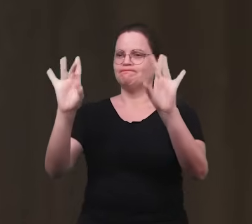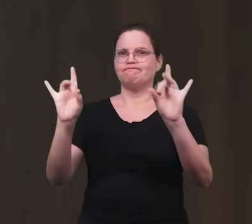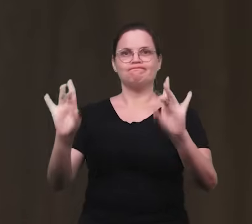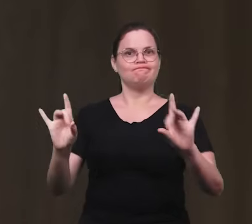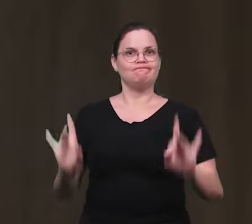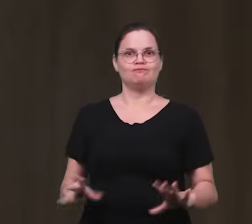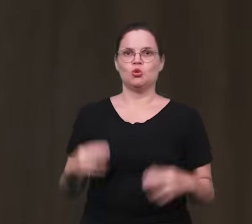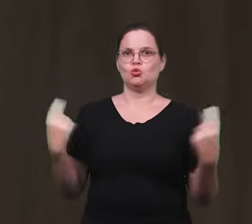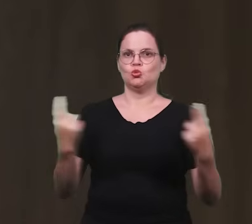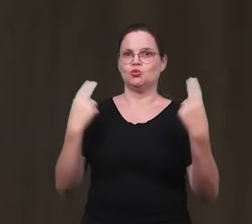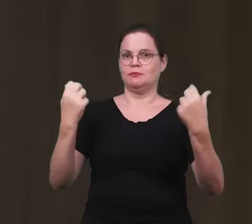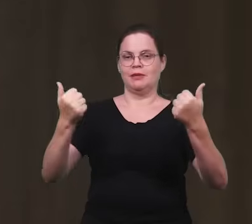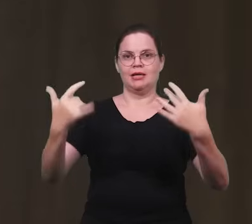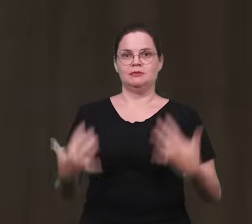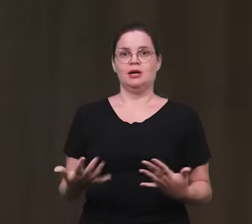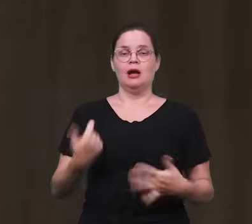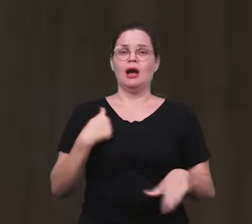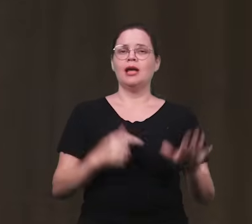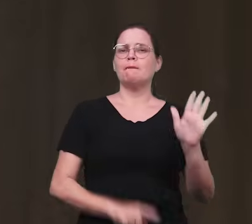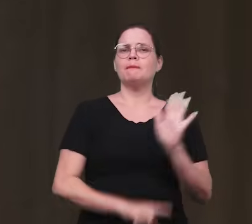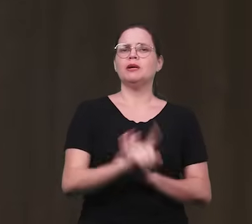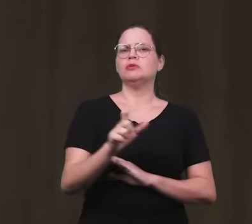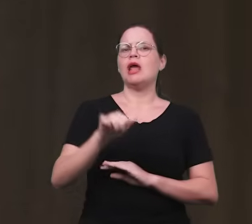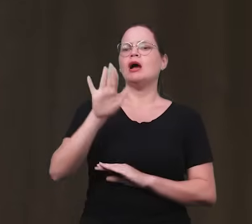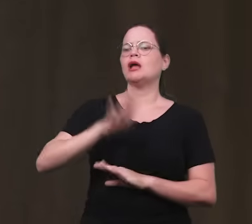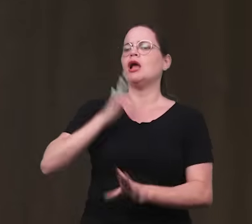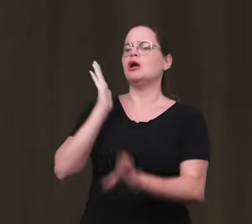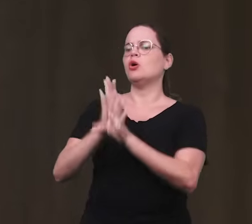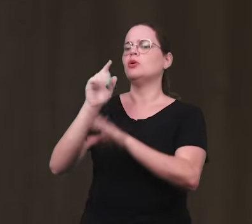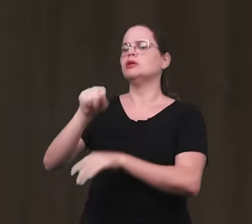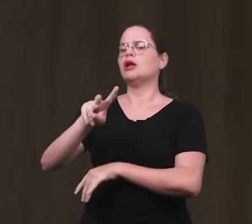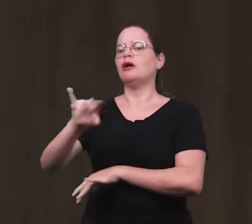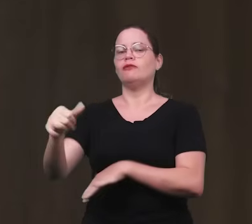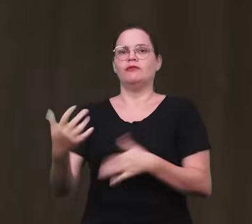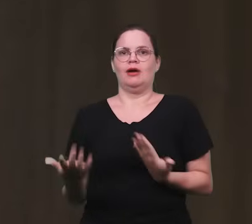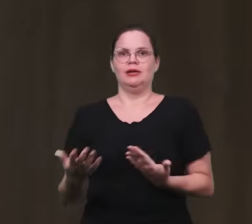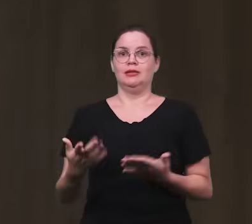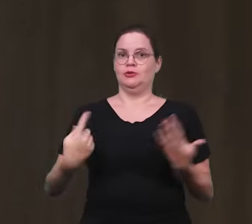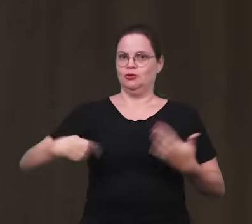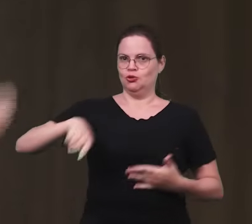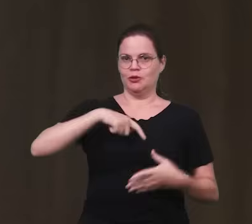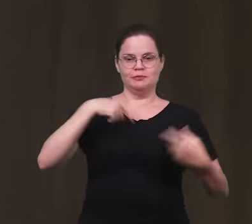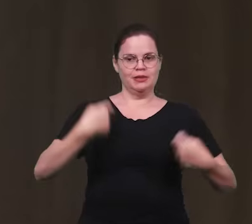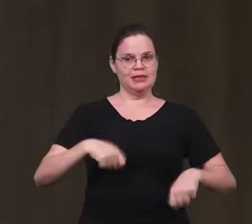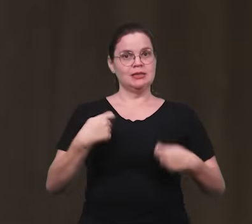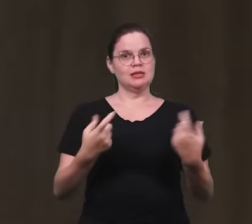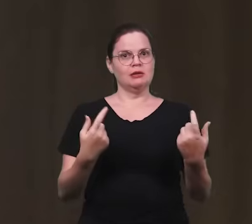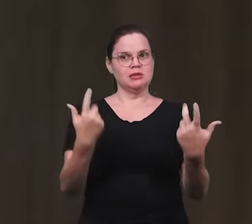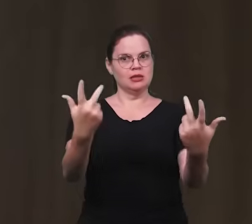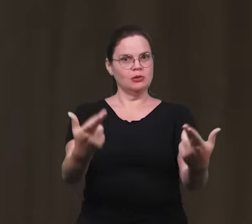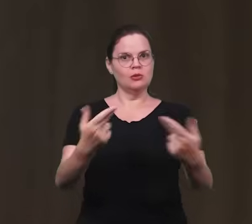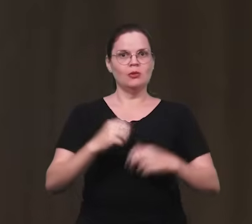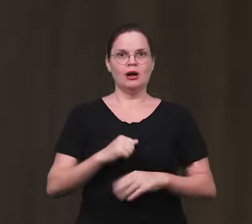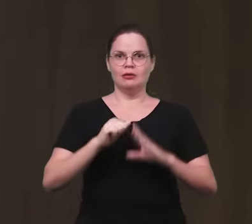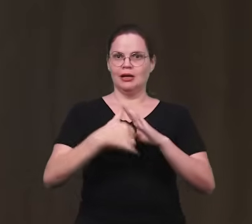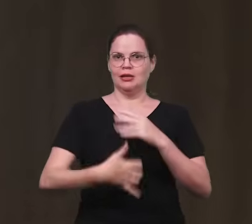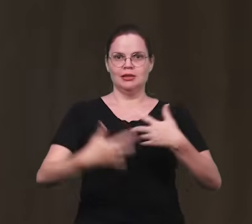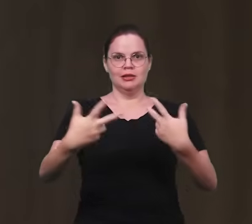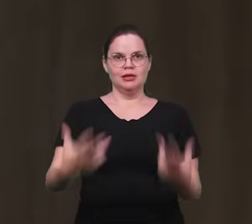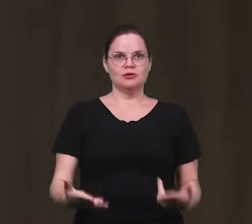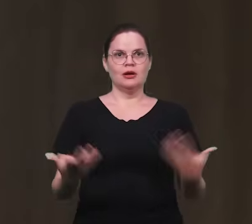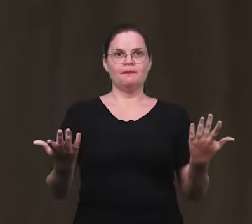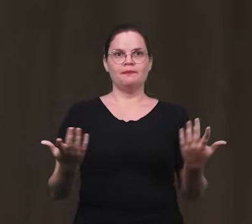fala, quem a achará? Então nós buscamos ser essa mulher. Quem achará, quem está procurando essa mulher somos nós